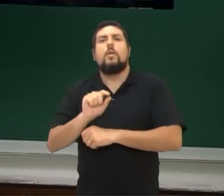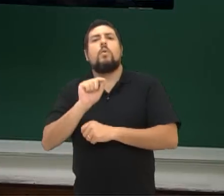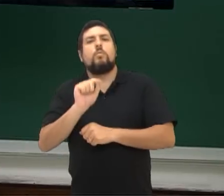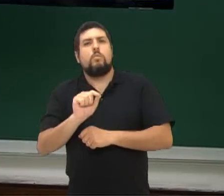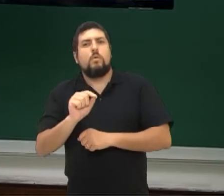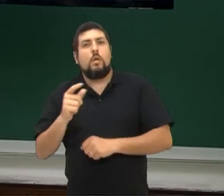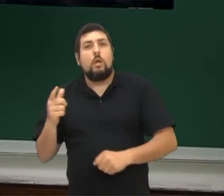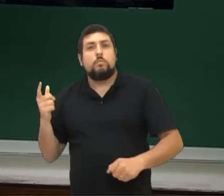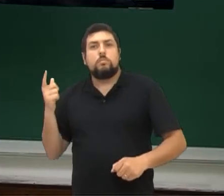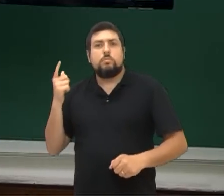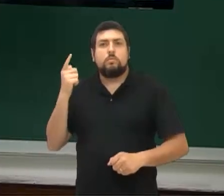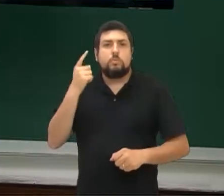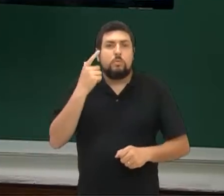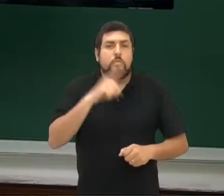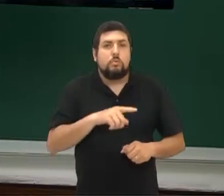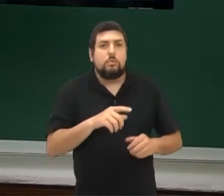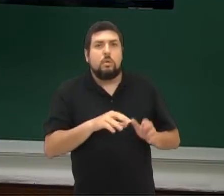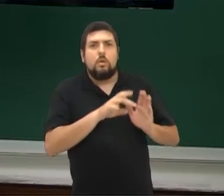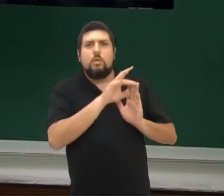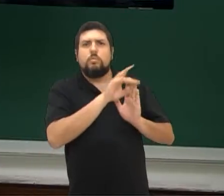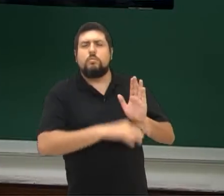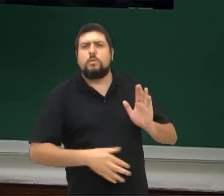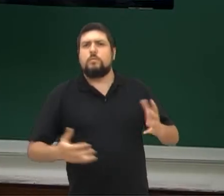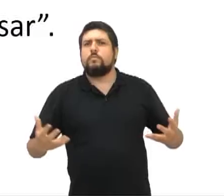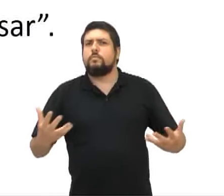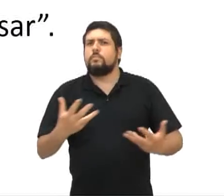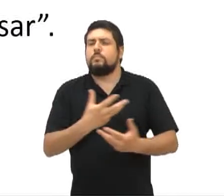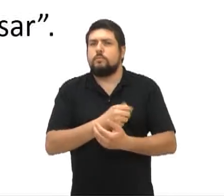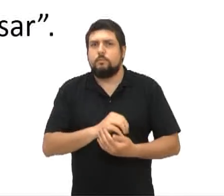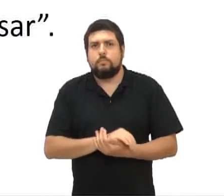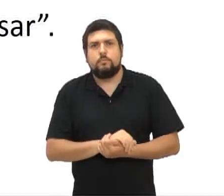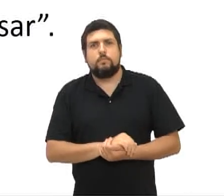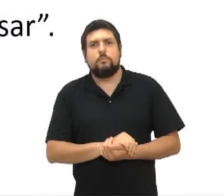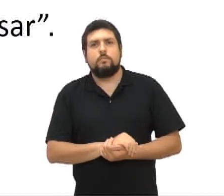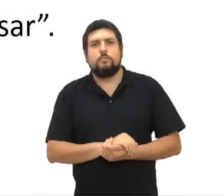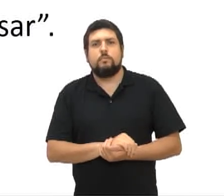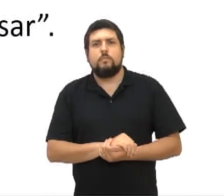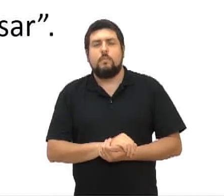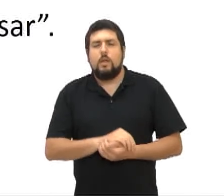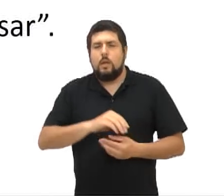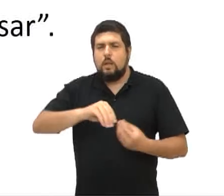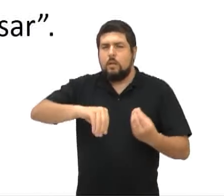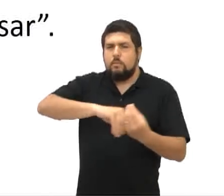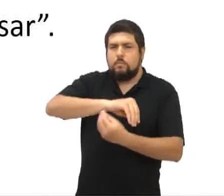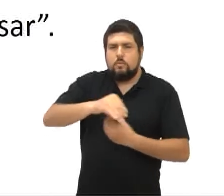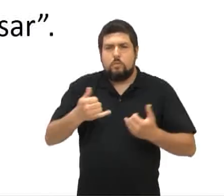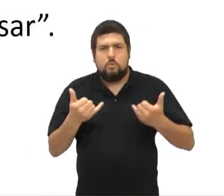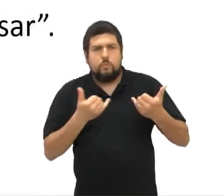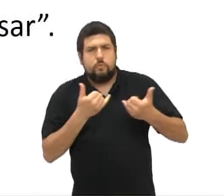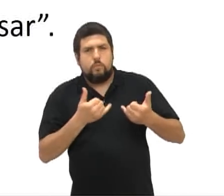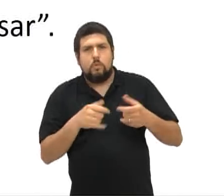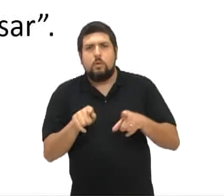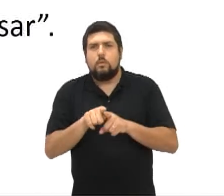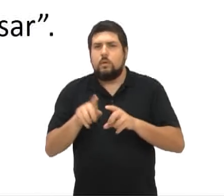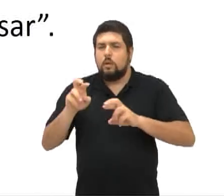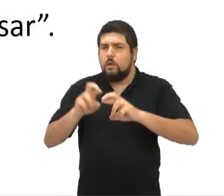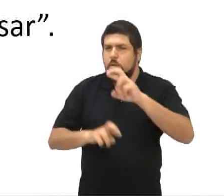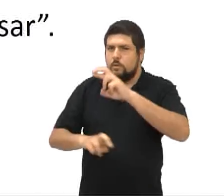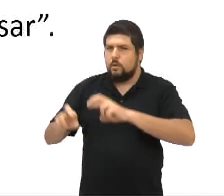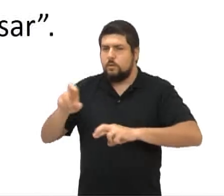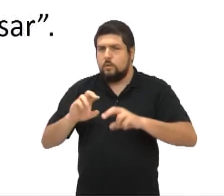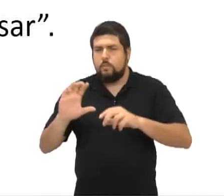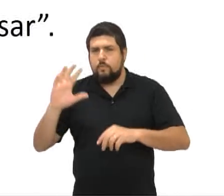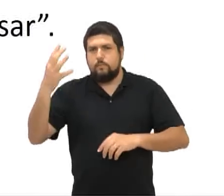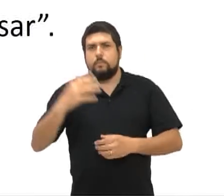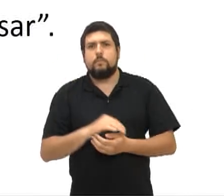das finalistas com o texto dela, um texto lindo desse. Ela misturou informações e análises do fato. O período que